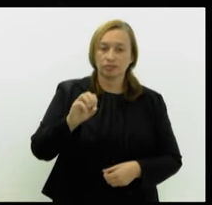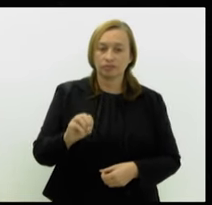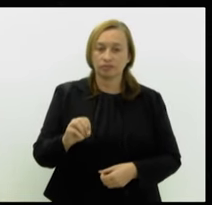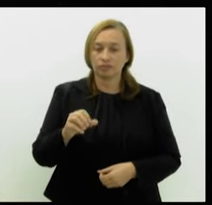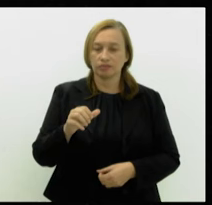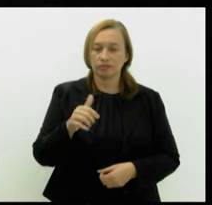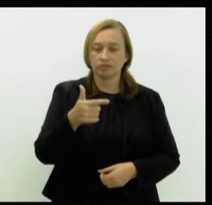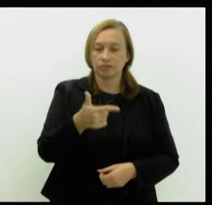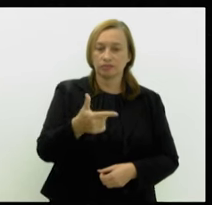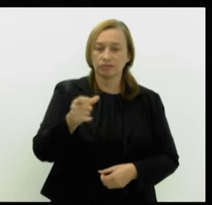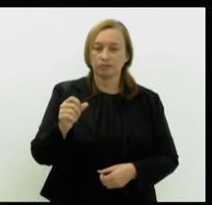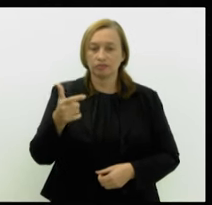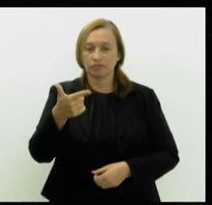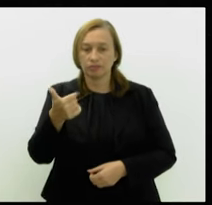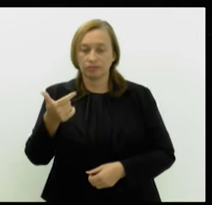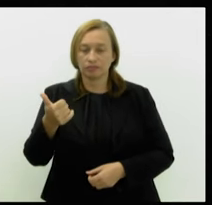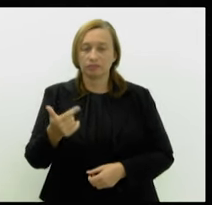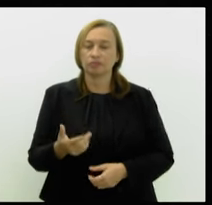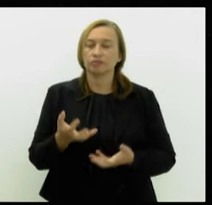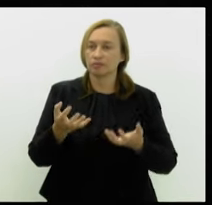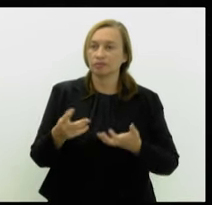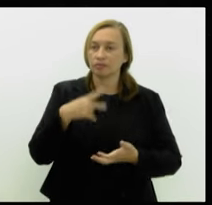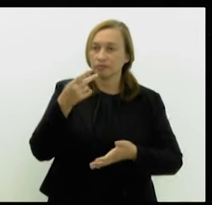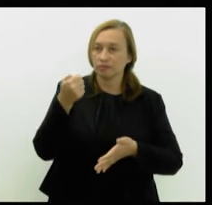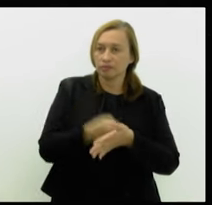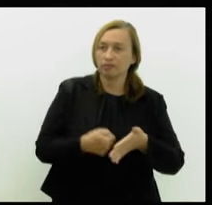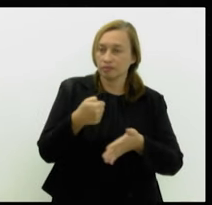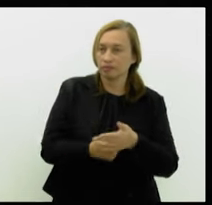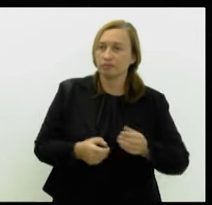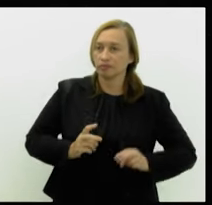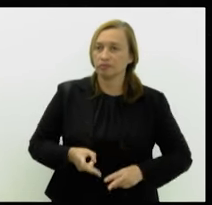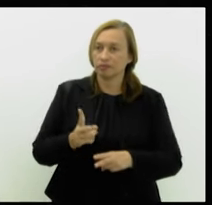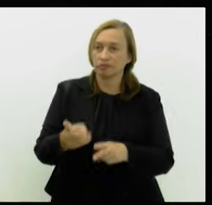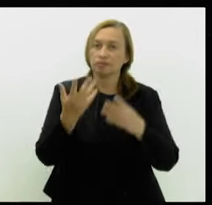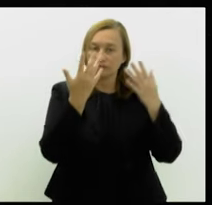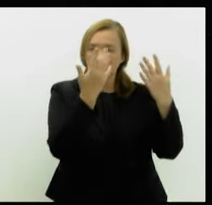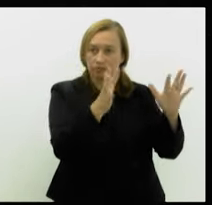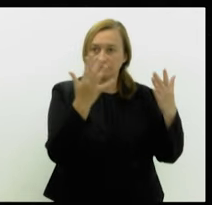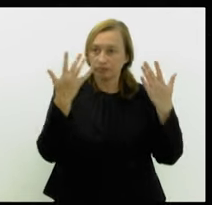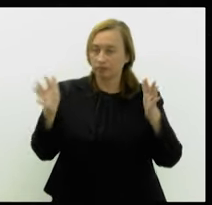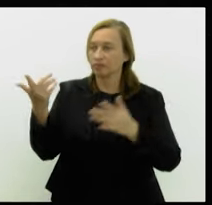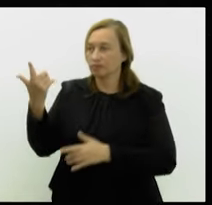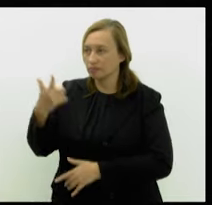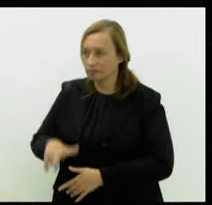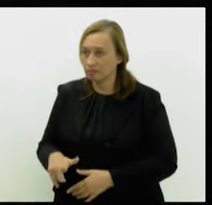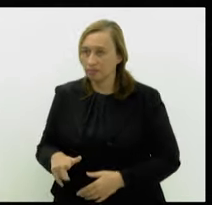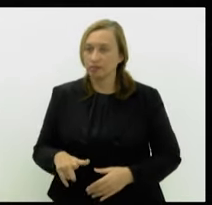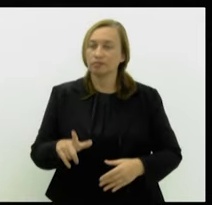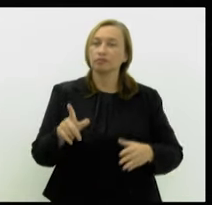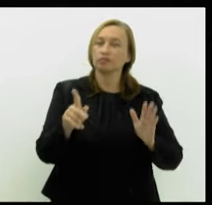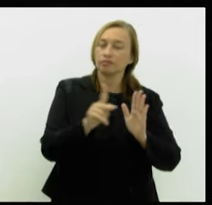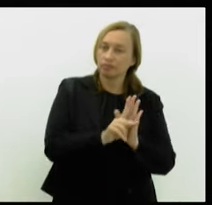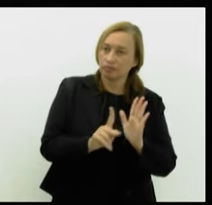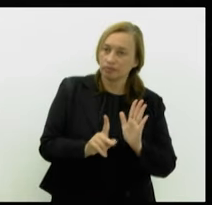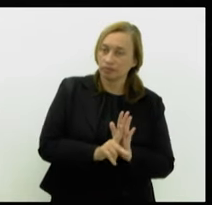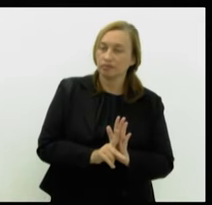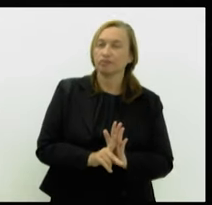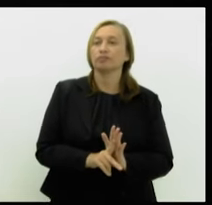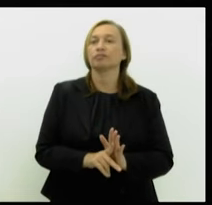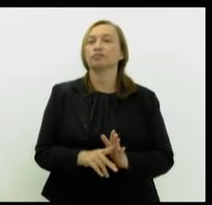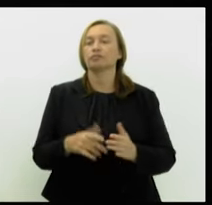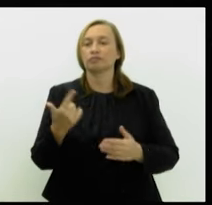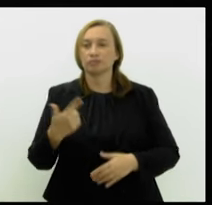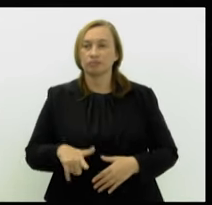38/2012. Era isso que eu queria pontuar, a luta continua, e parabéns mais uma vez para esse projeto, e mais uma vez